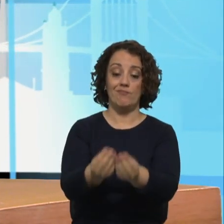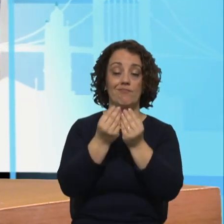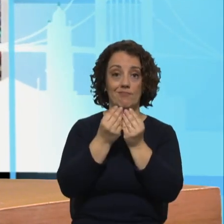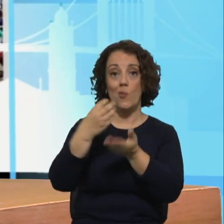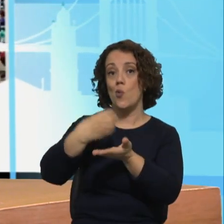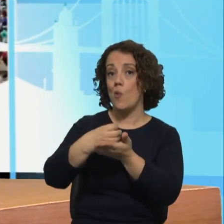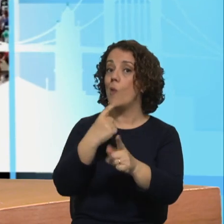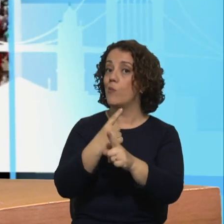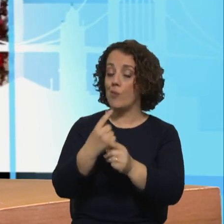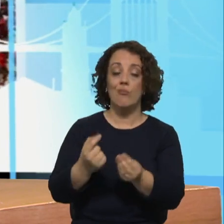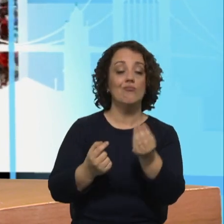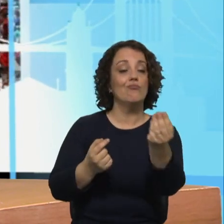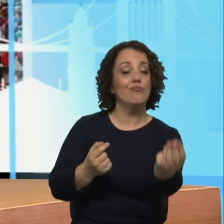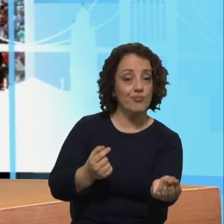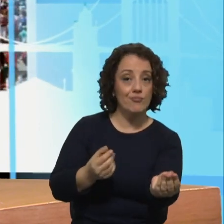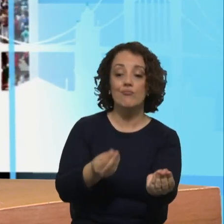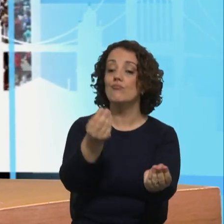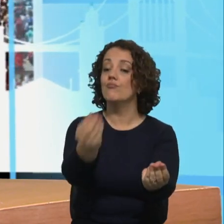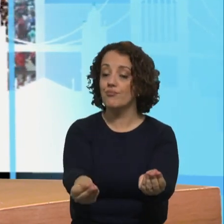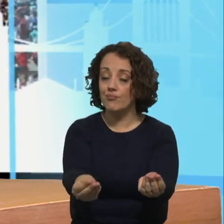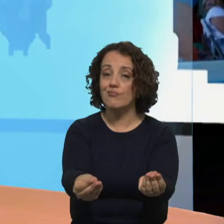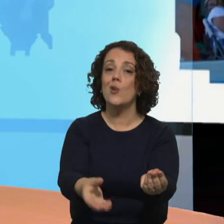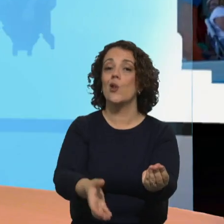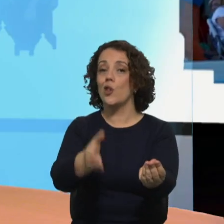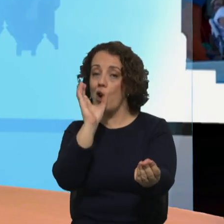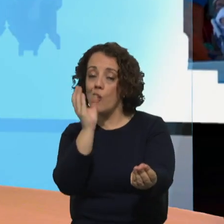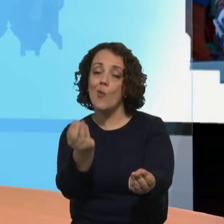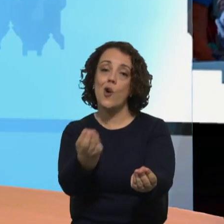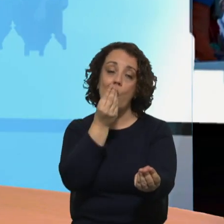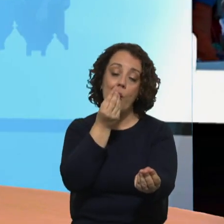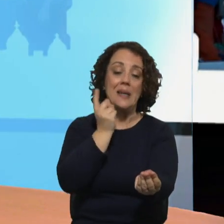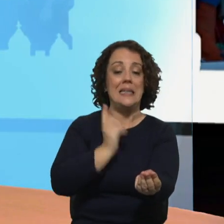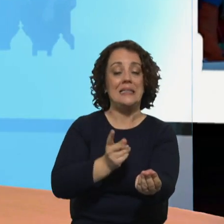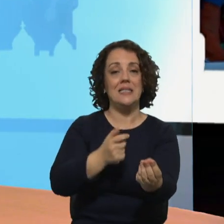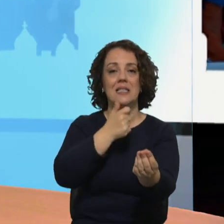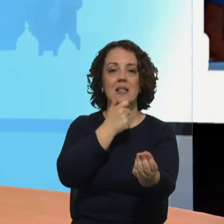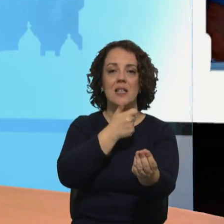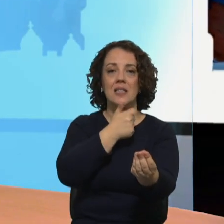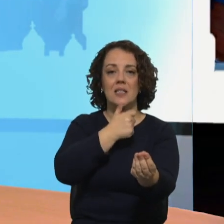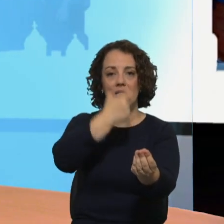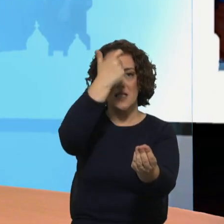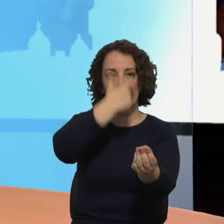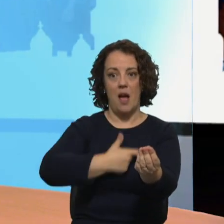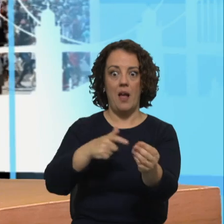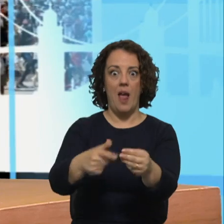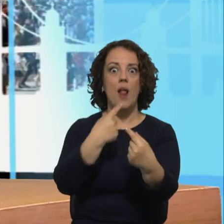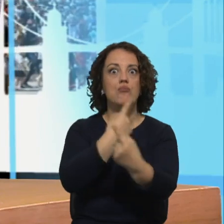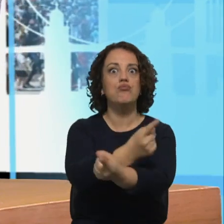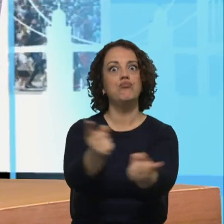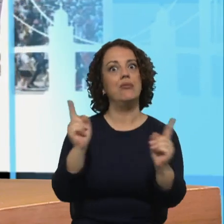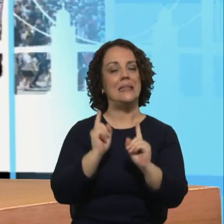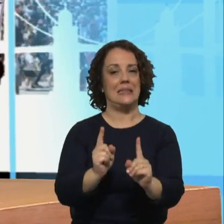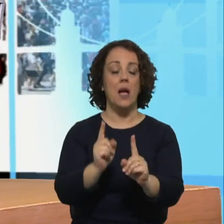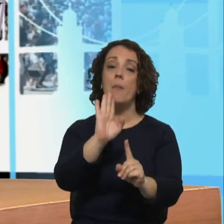bebei, este é o cálice do meu sangue, propriamente. Não é? E, portanto, assim se anuncia, não é? Assim se anuncia, ele havia anunciado já